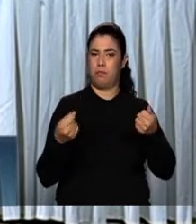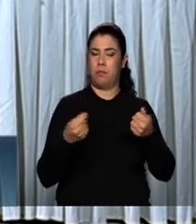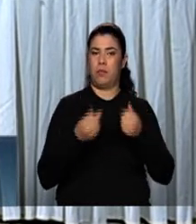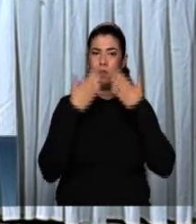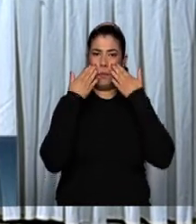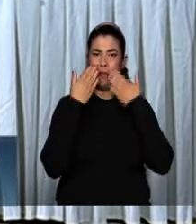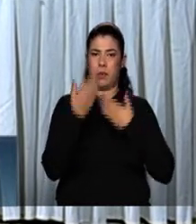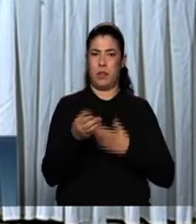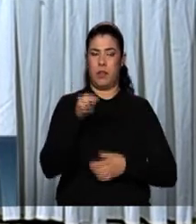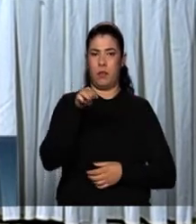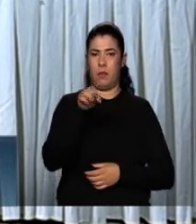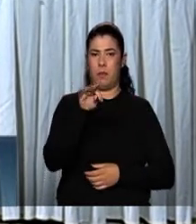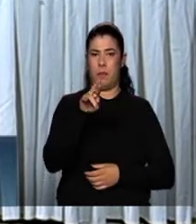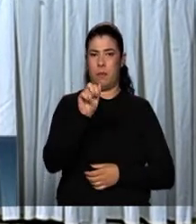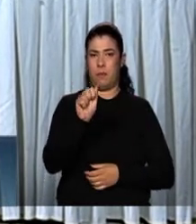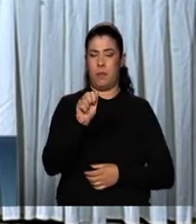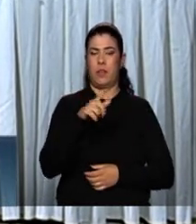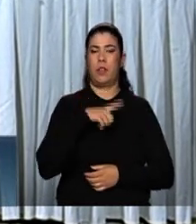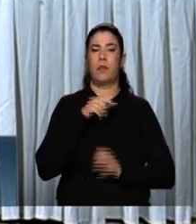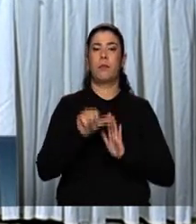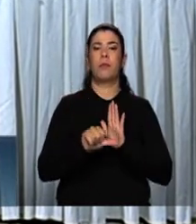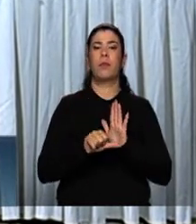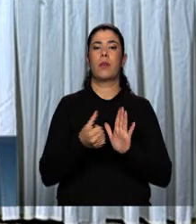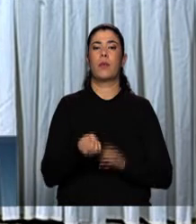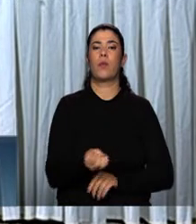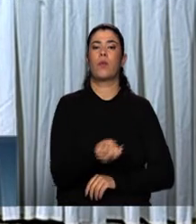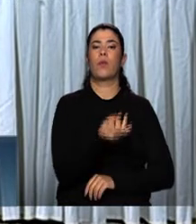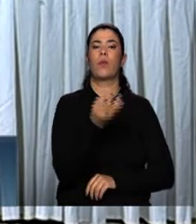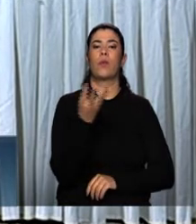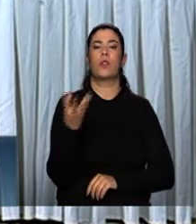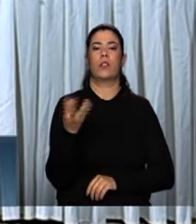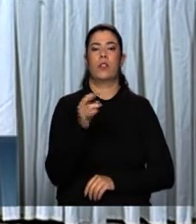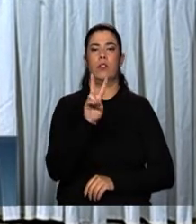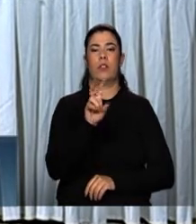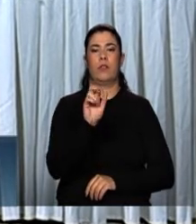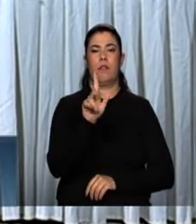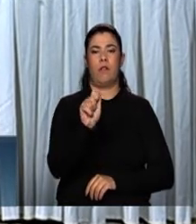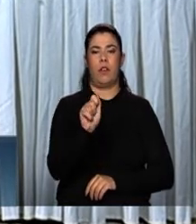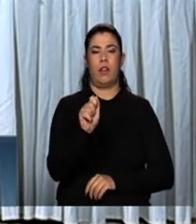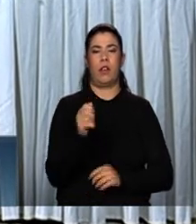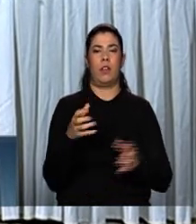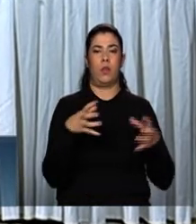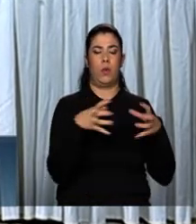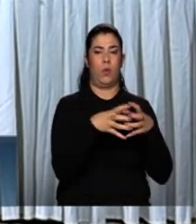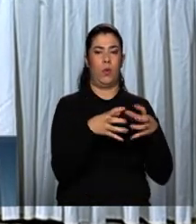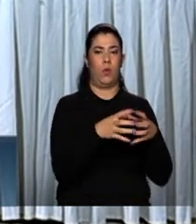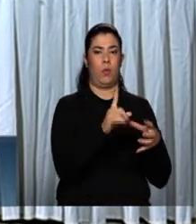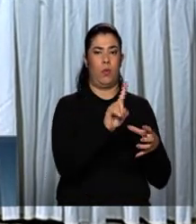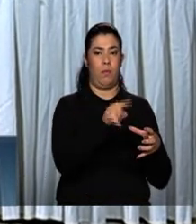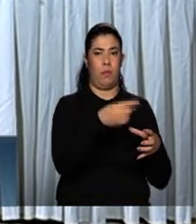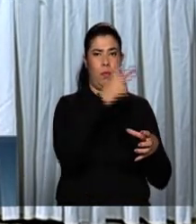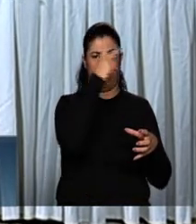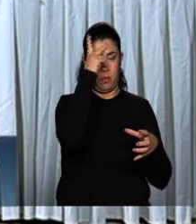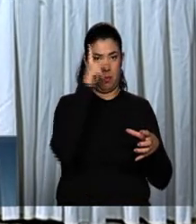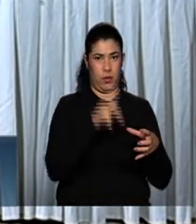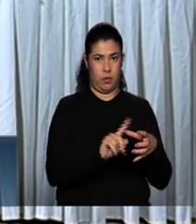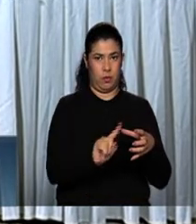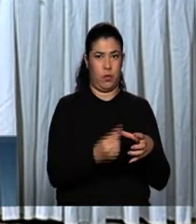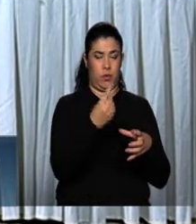que primeiro o número de vagas por 1.000 habitantes, né, e você, a partir dali, começa a